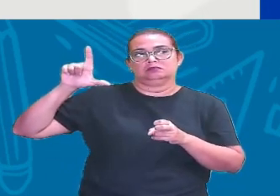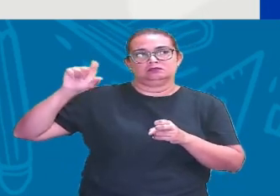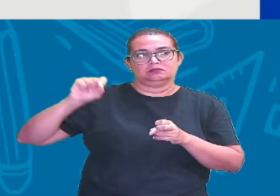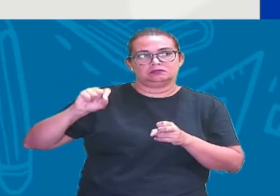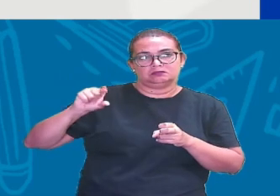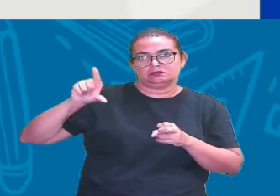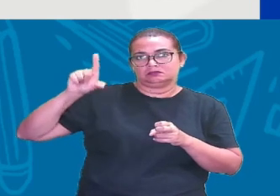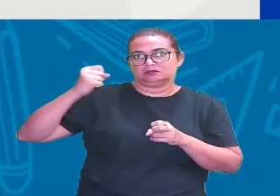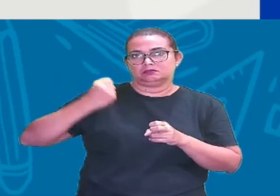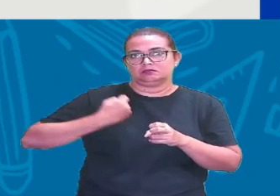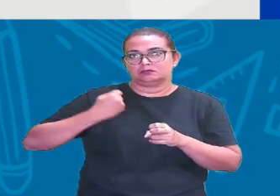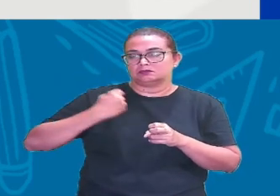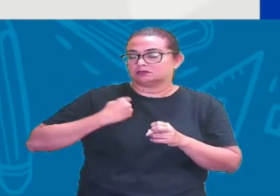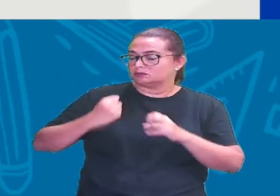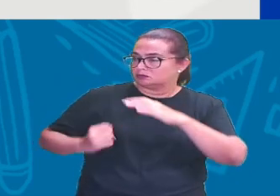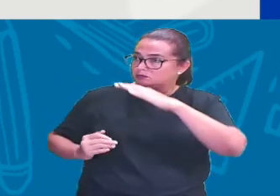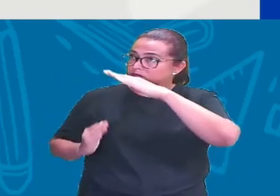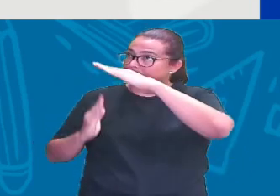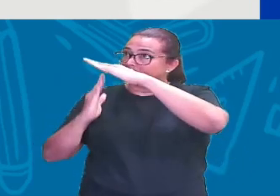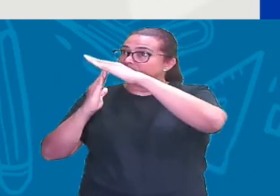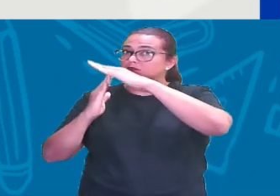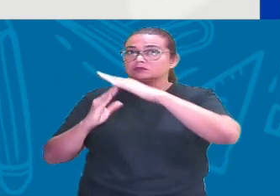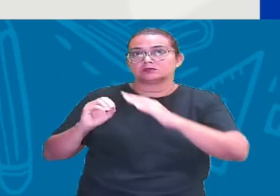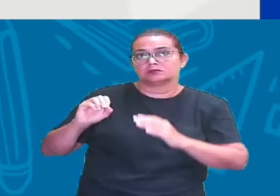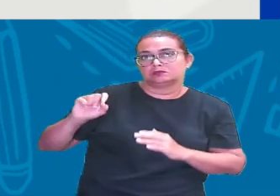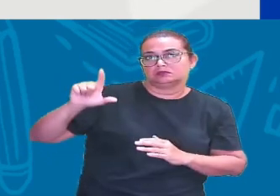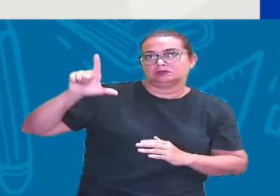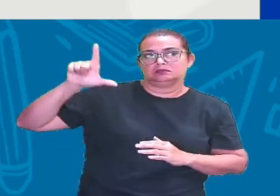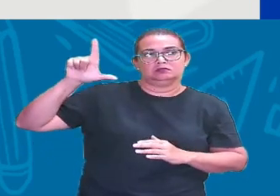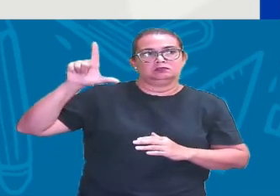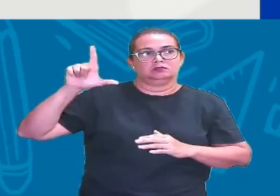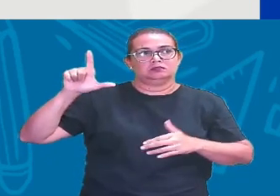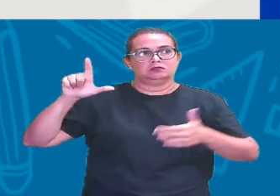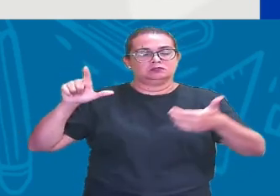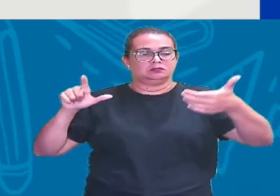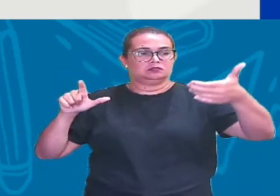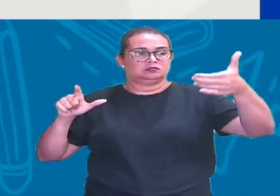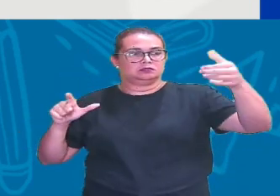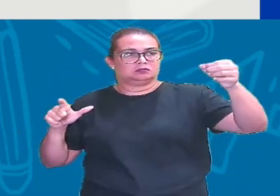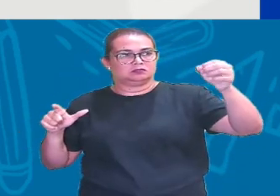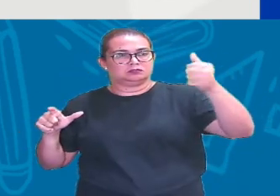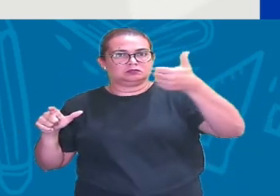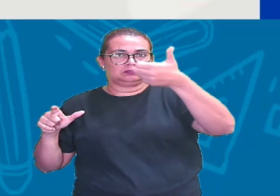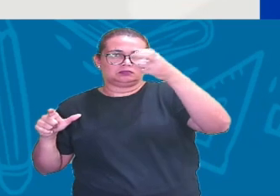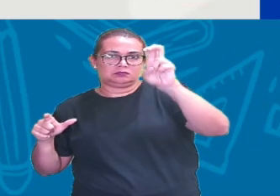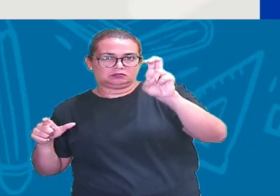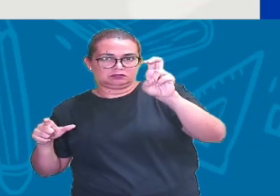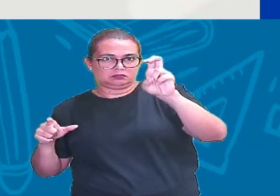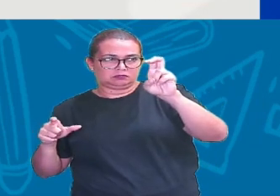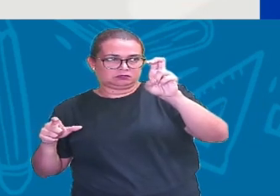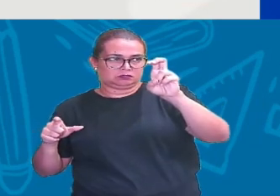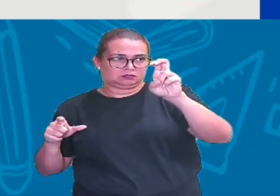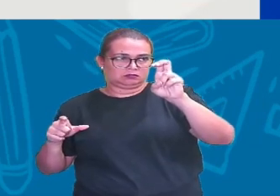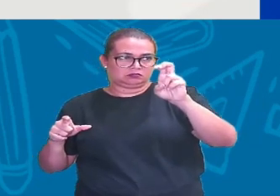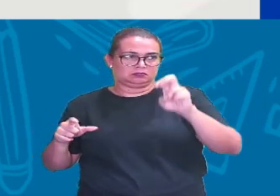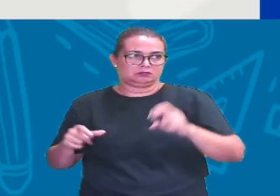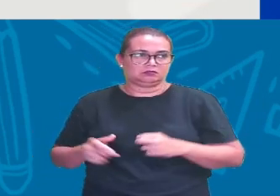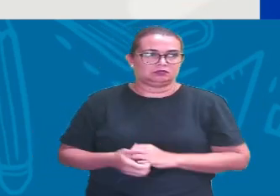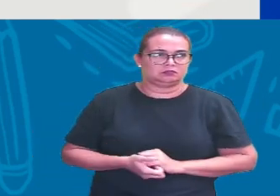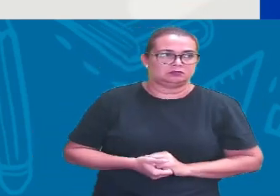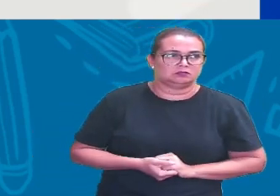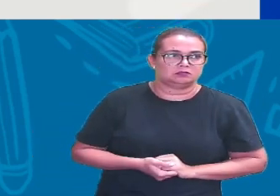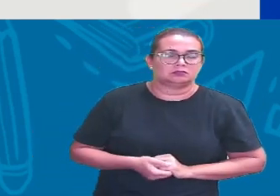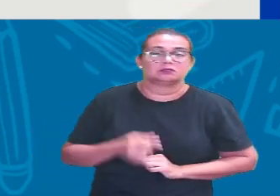O maior divisor que o 10 e o 15 têm em comum. Olha aí